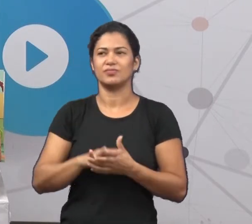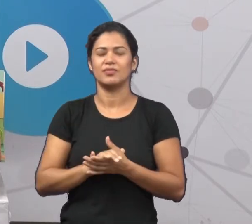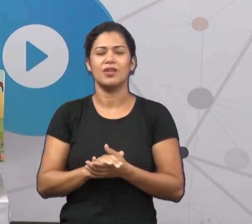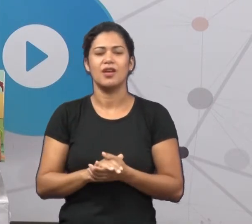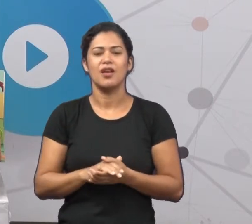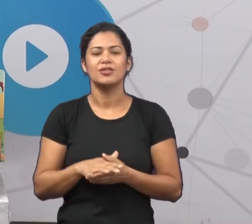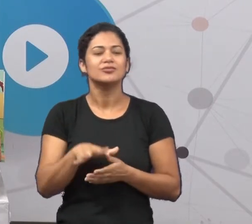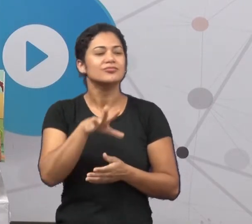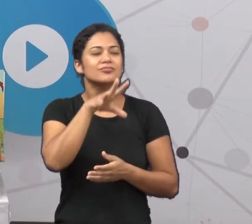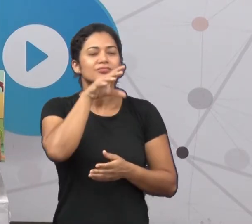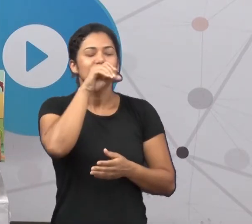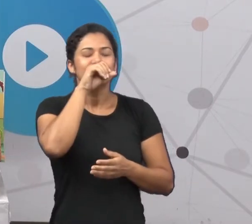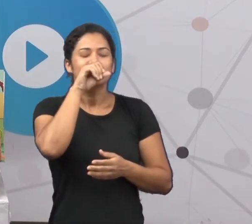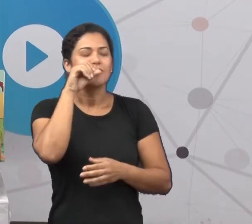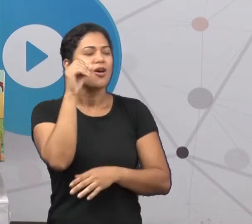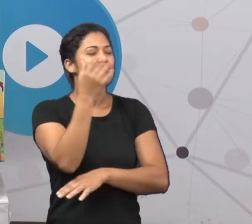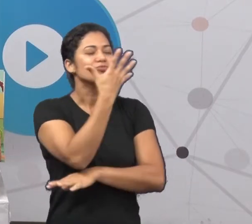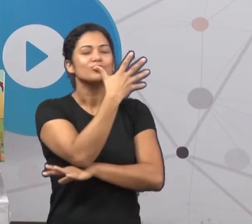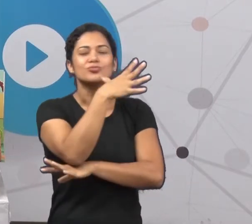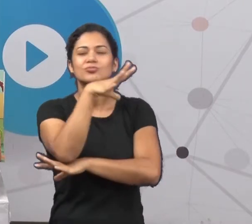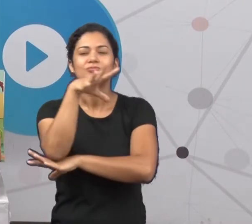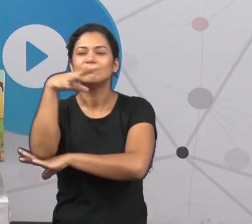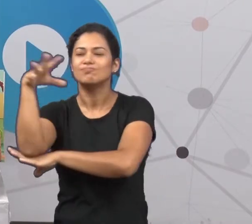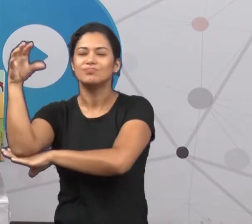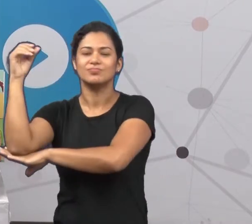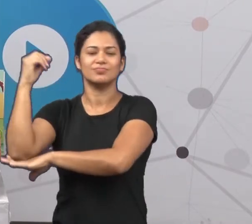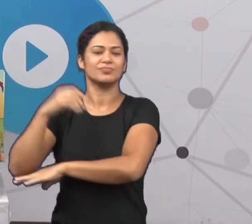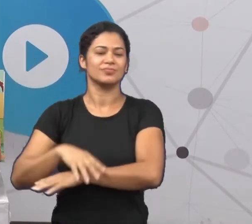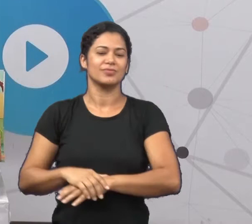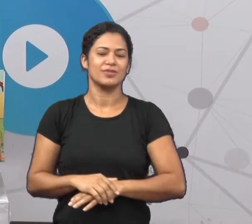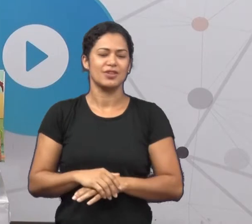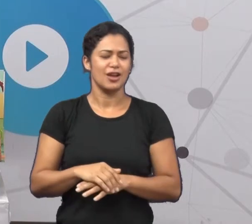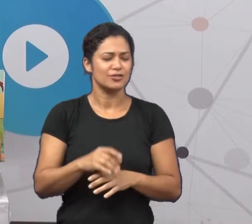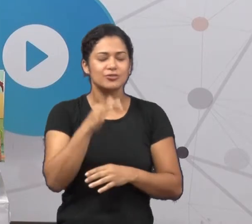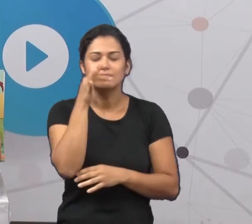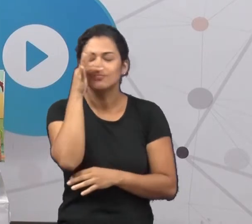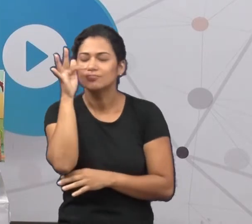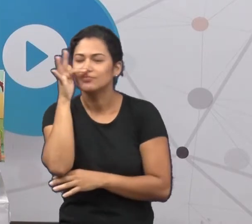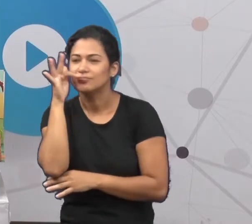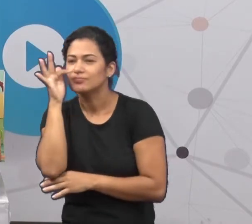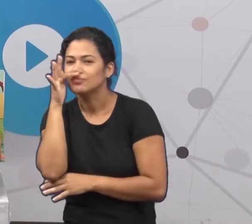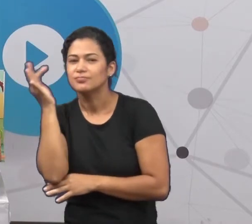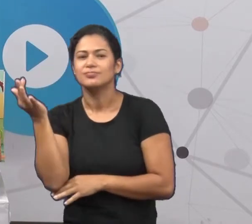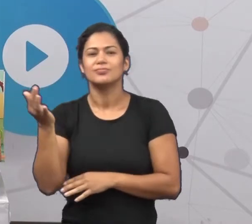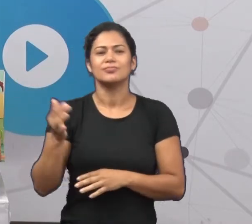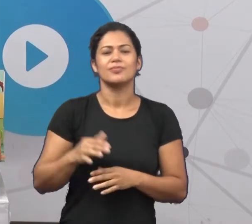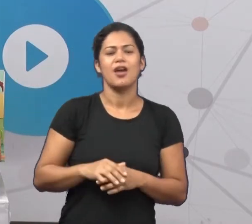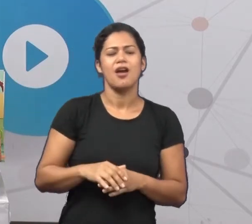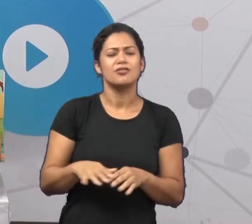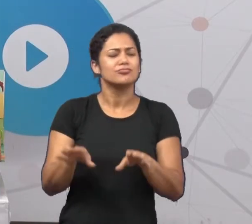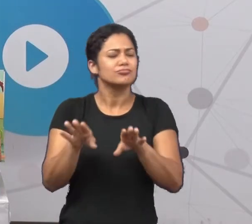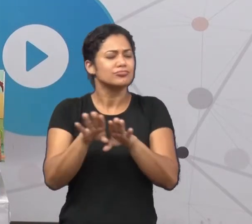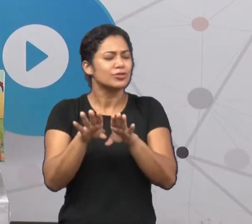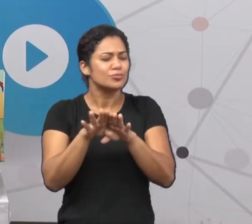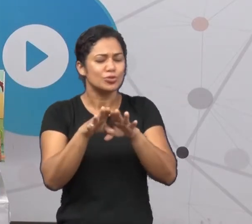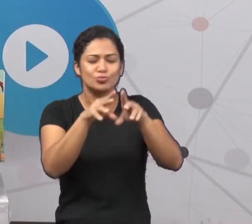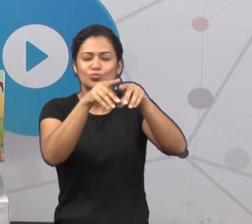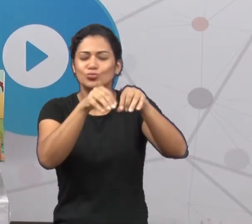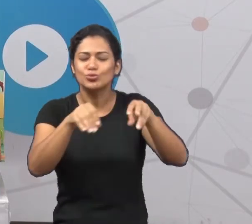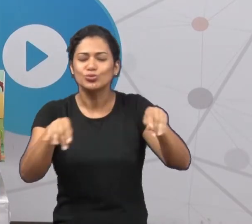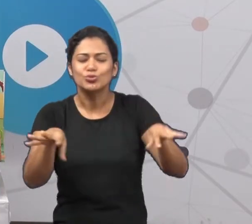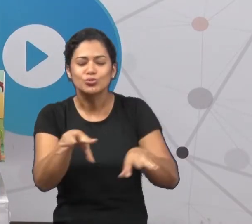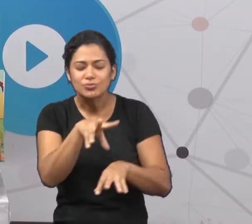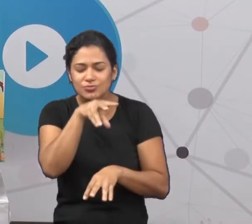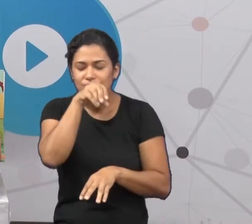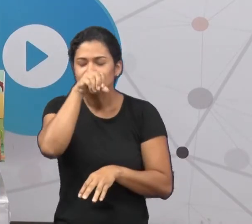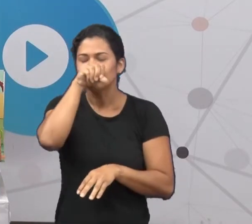lá, o cheiro do ar é o cheiro das árvores, das plantas, é o cheiro da terra e